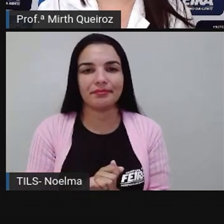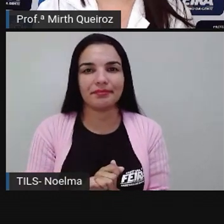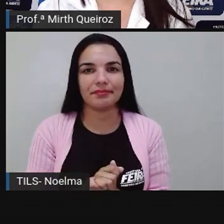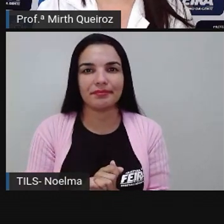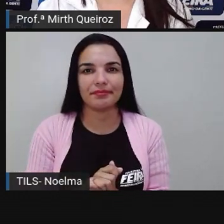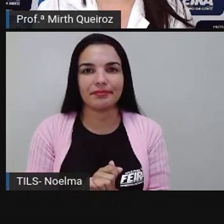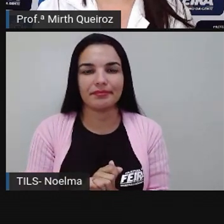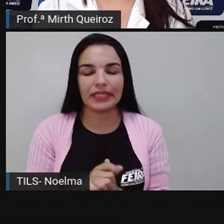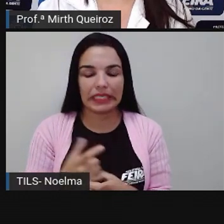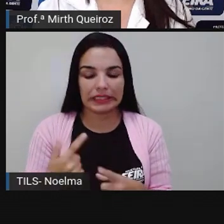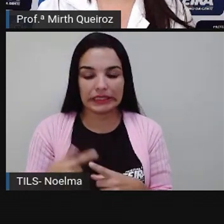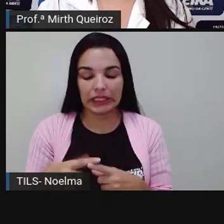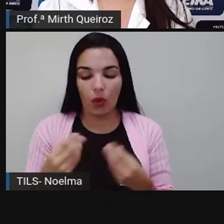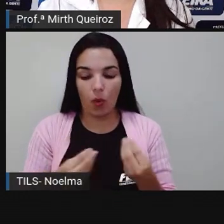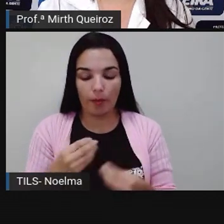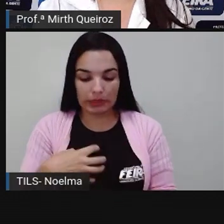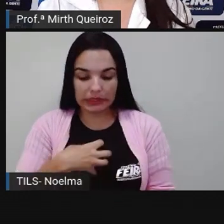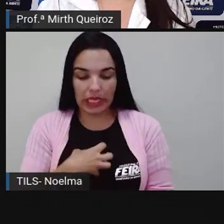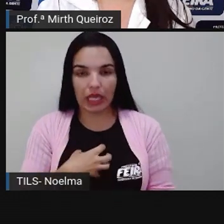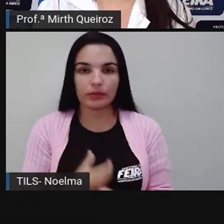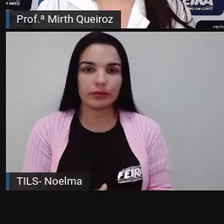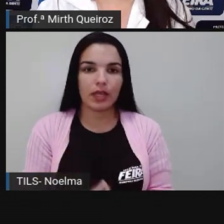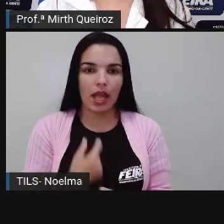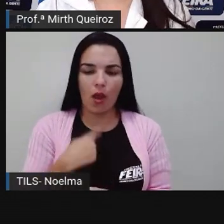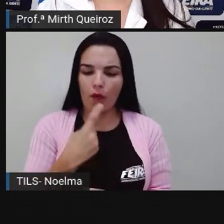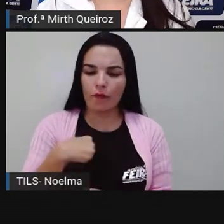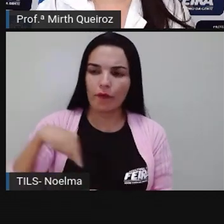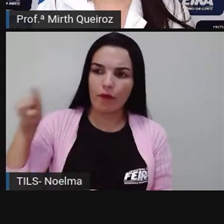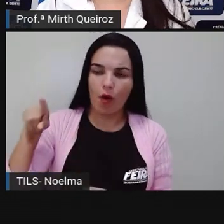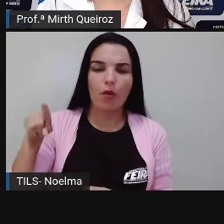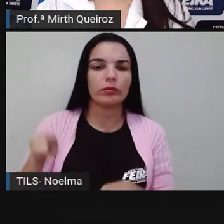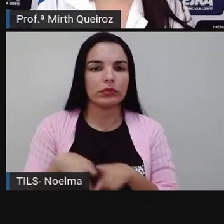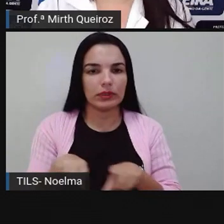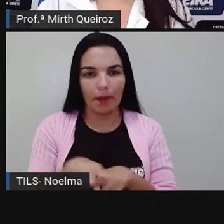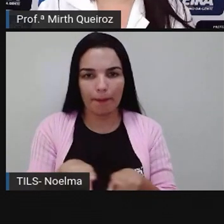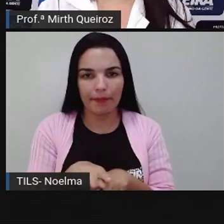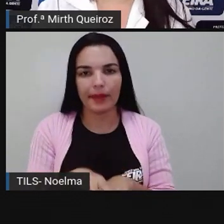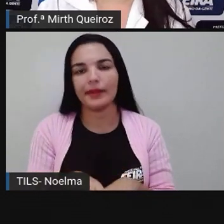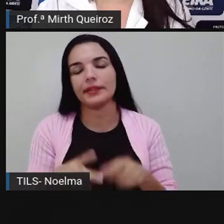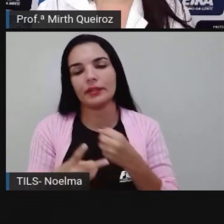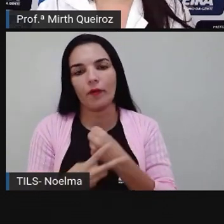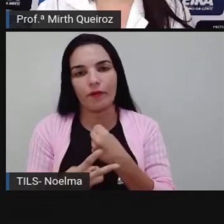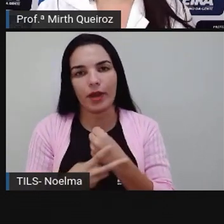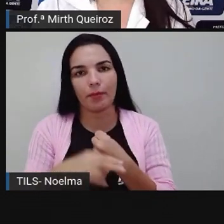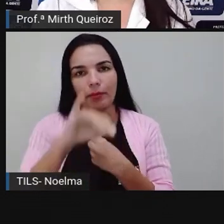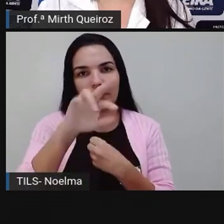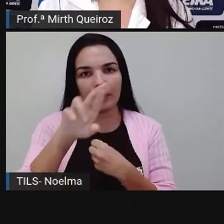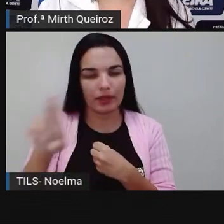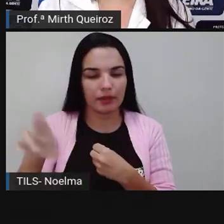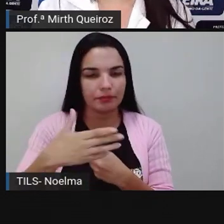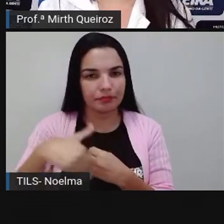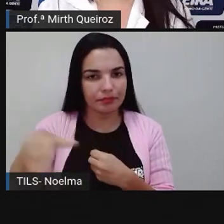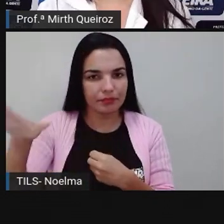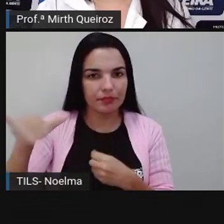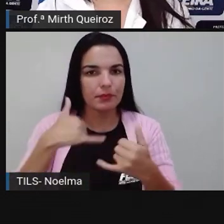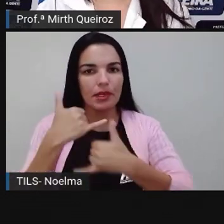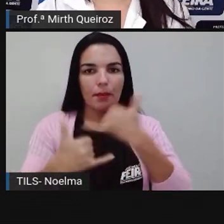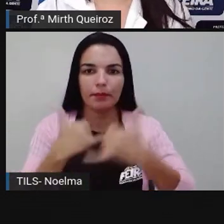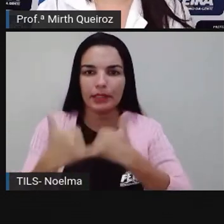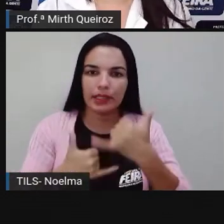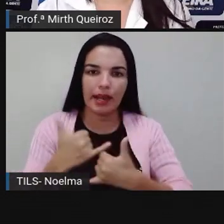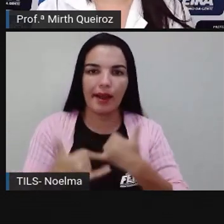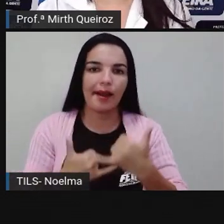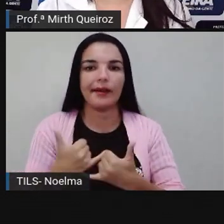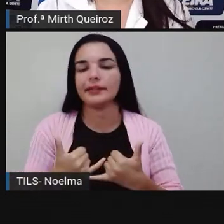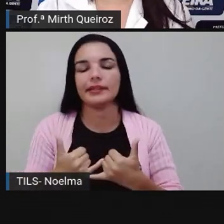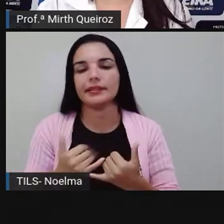é um estado, né? Vou, vai, do verbo ir. Brincar, brinca,